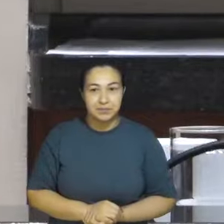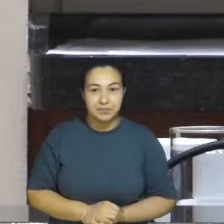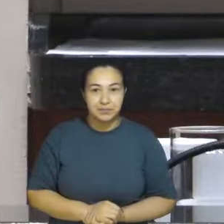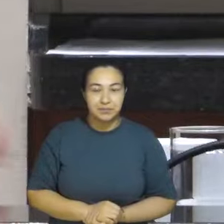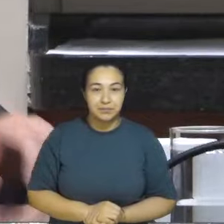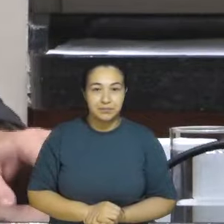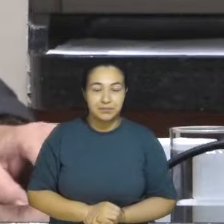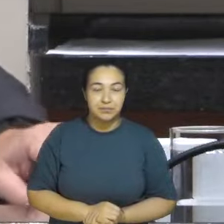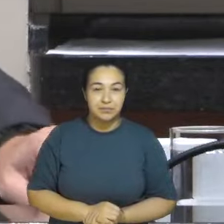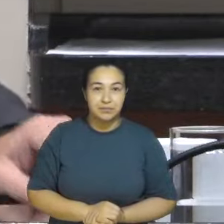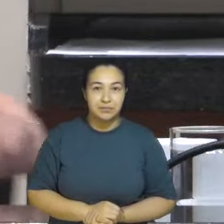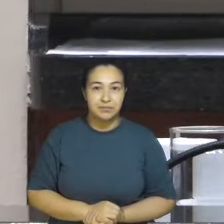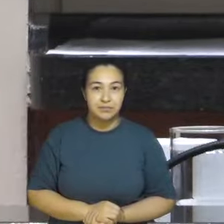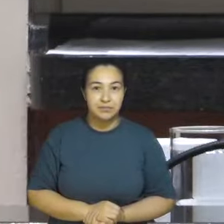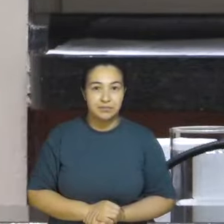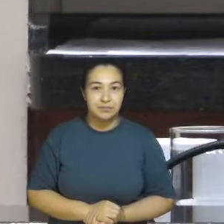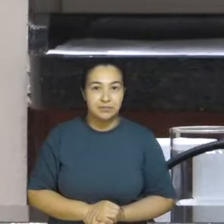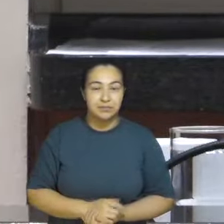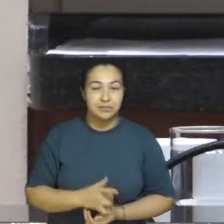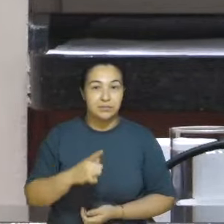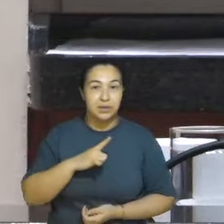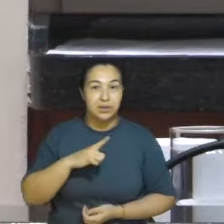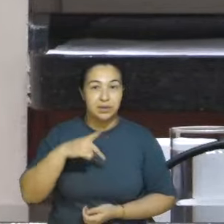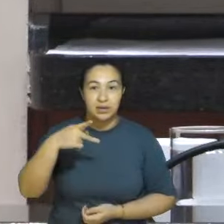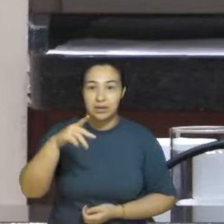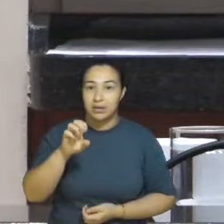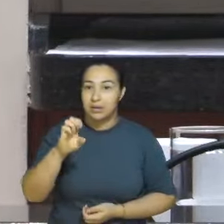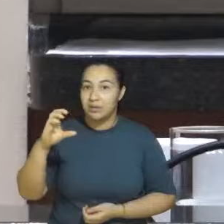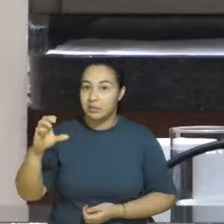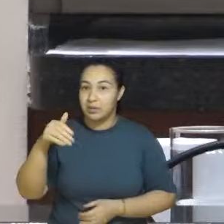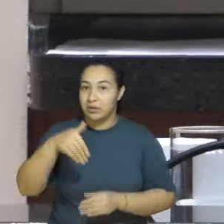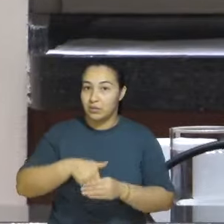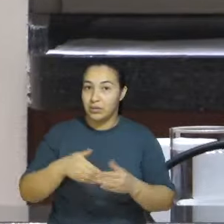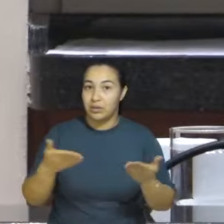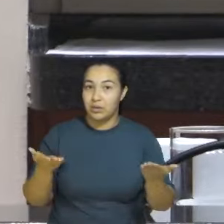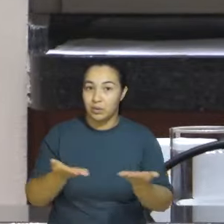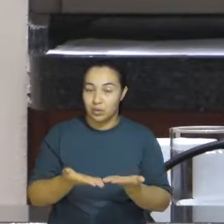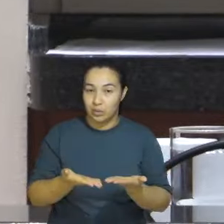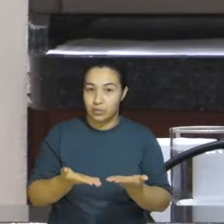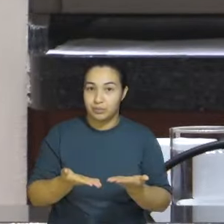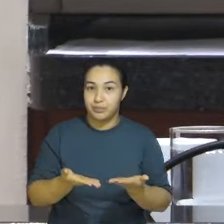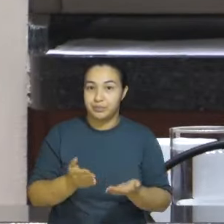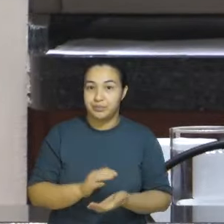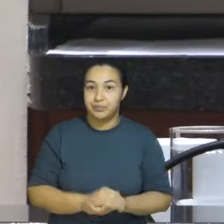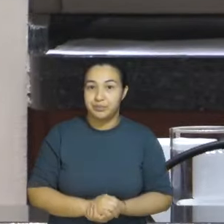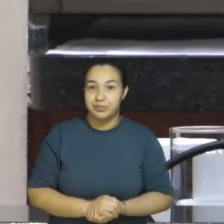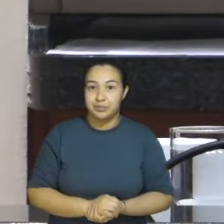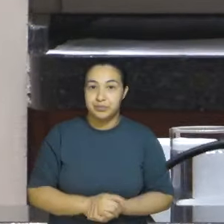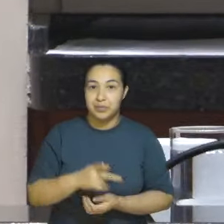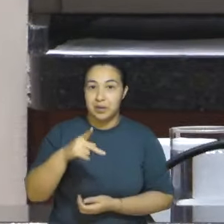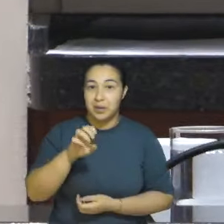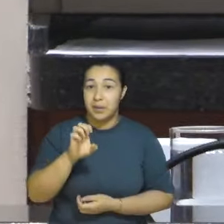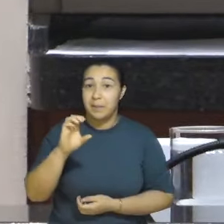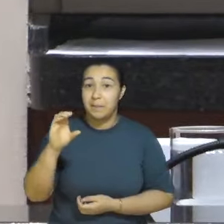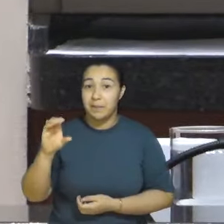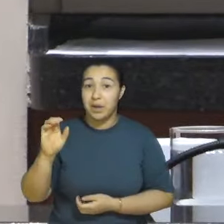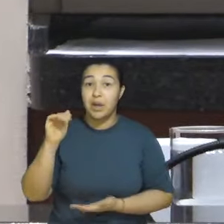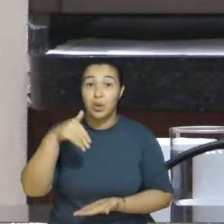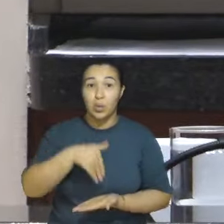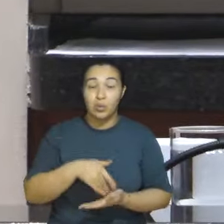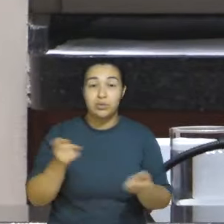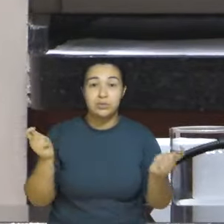Nós temos uma PEC para votar na tarde de hoje. Eu vou deixar a PEC para a parte final para que a gente consiga